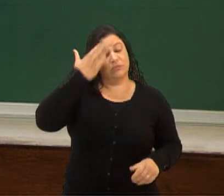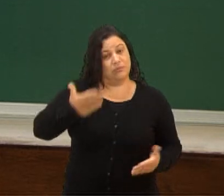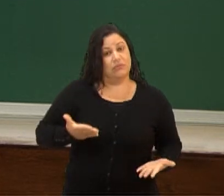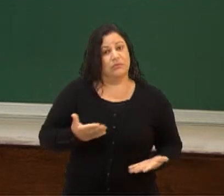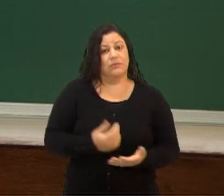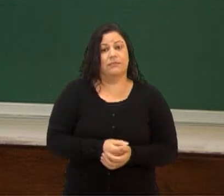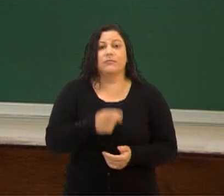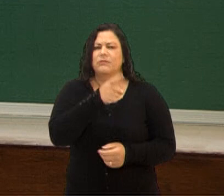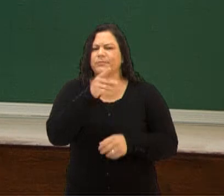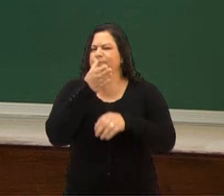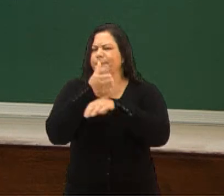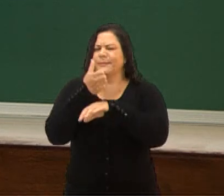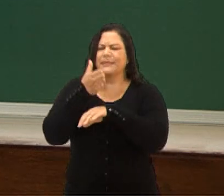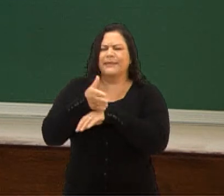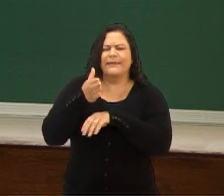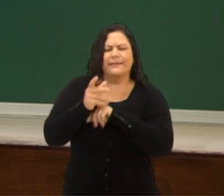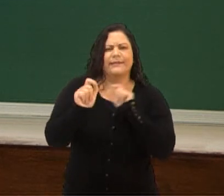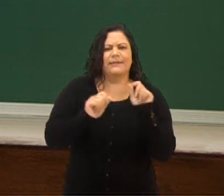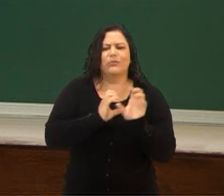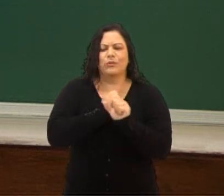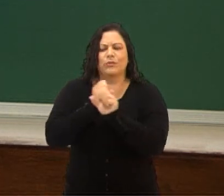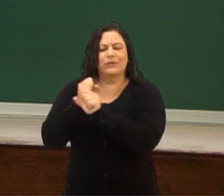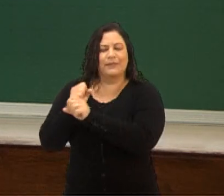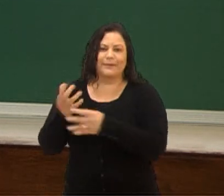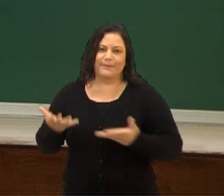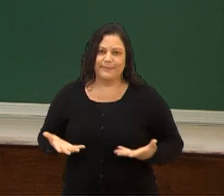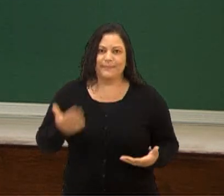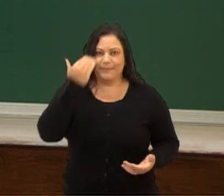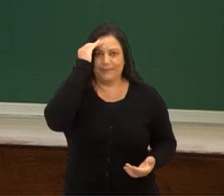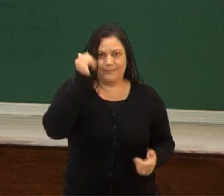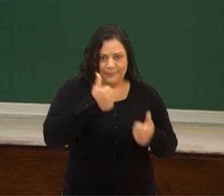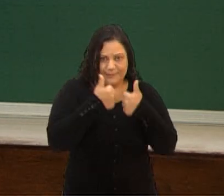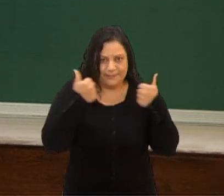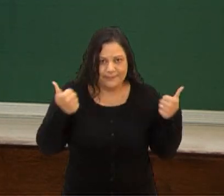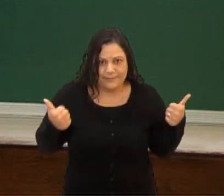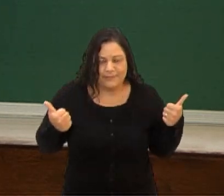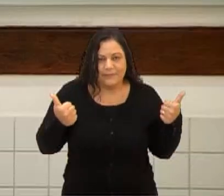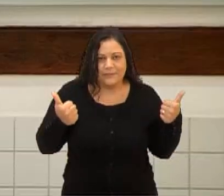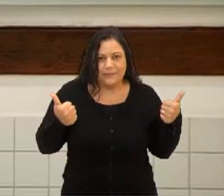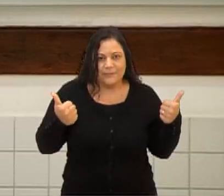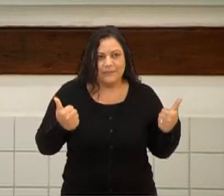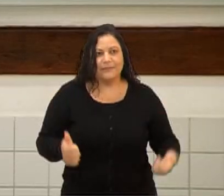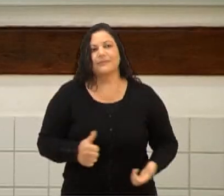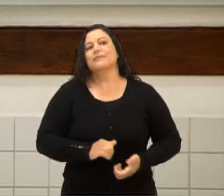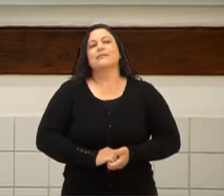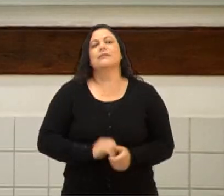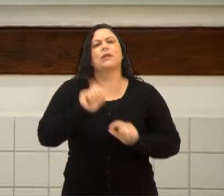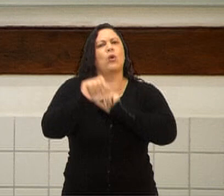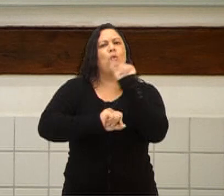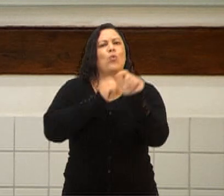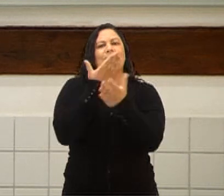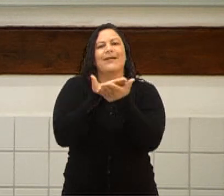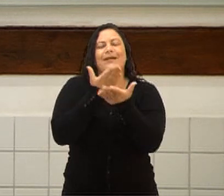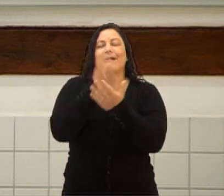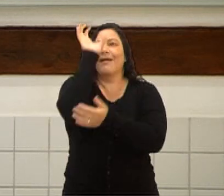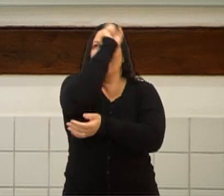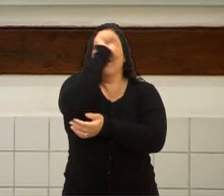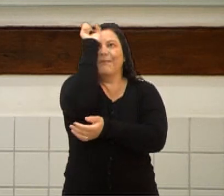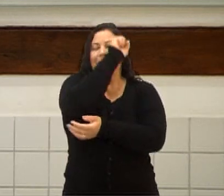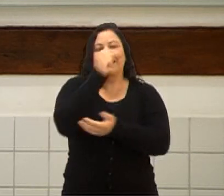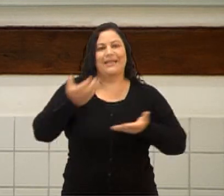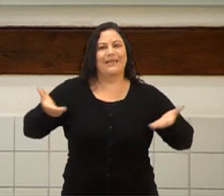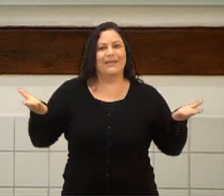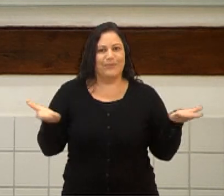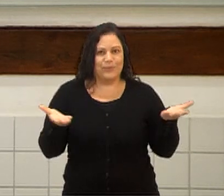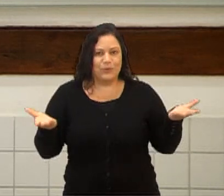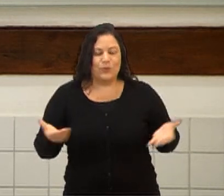você depende exclusivamente de cálculos. Entendido? Então tá ótimo, gente. O que a gente viu na aula de hoje? A gente trabalhou um